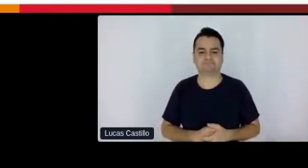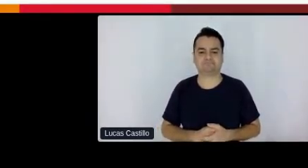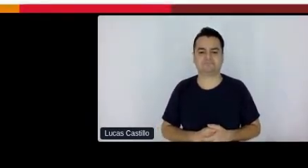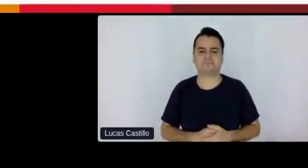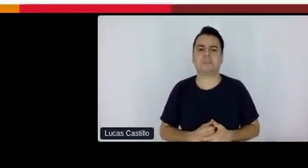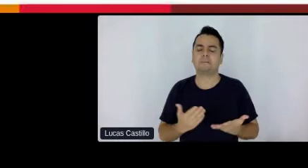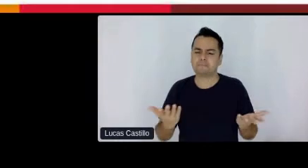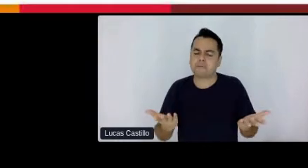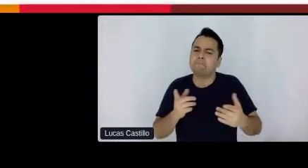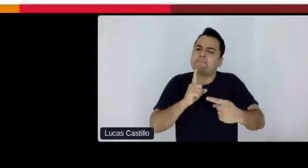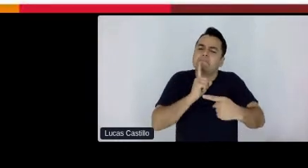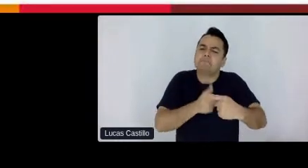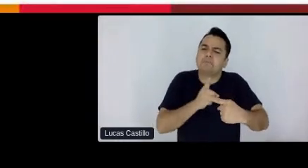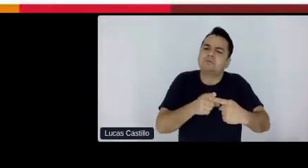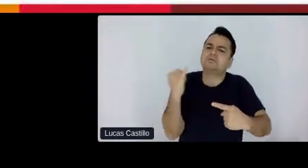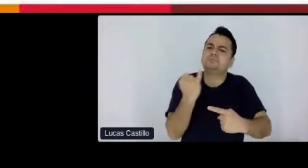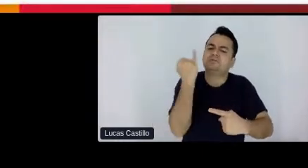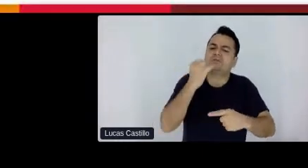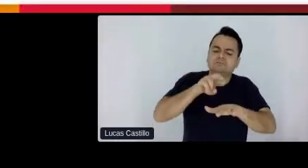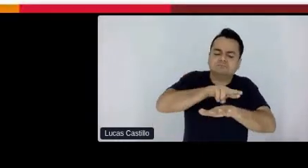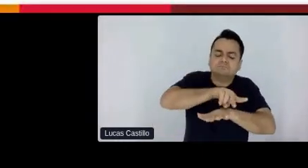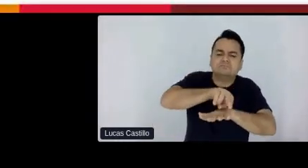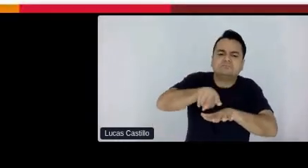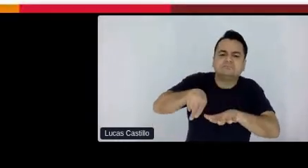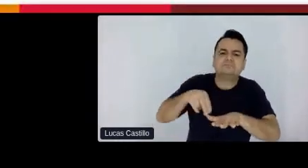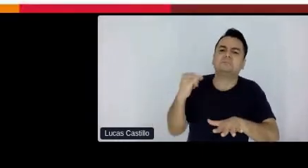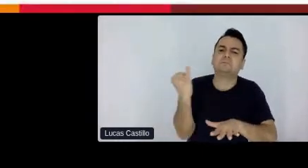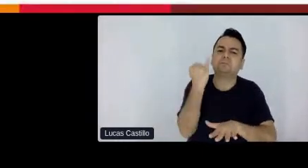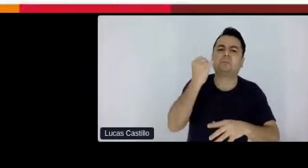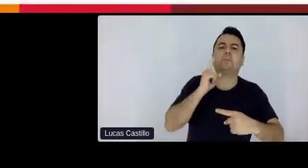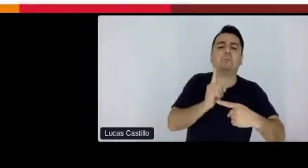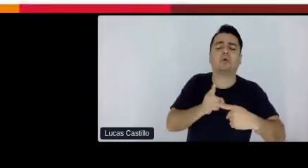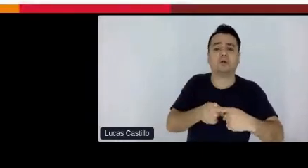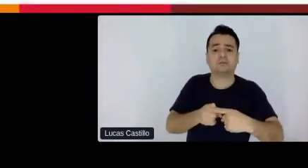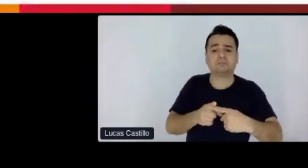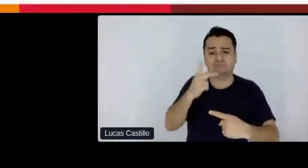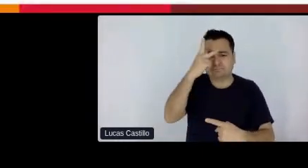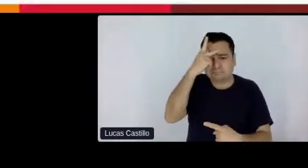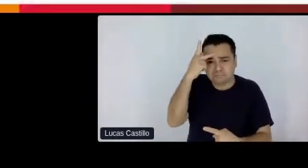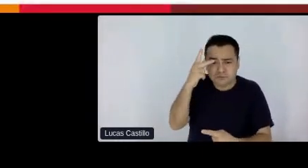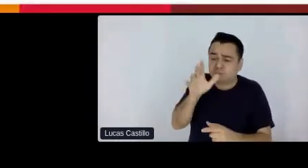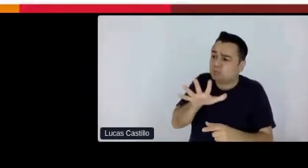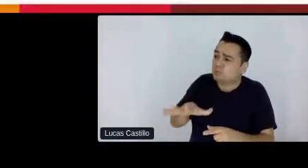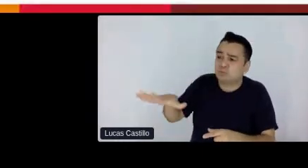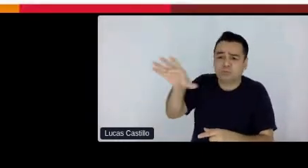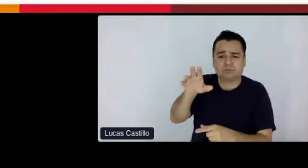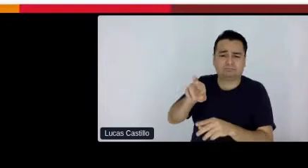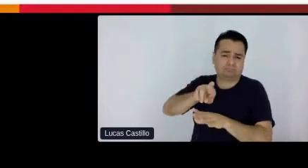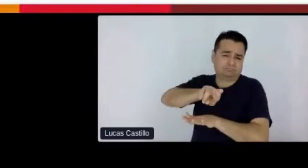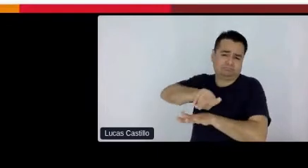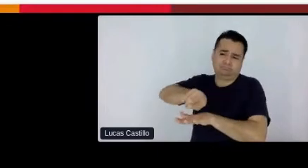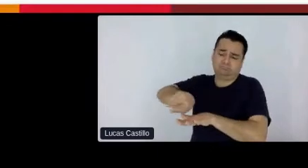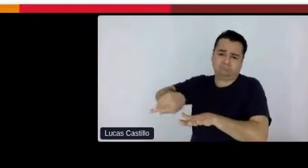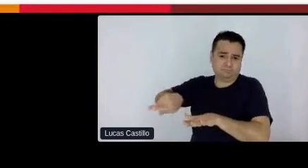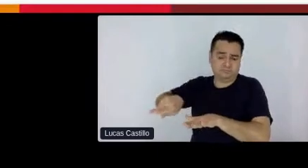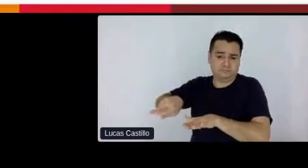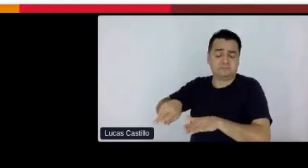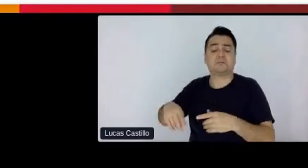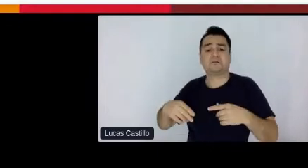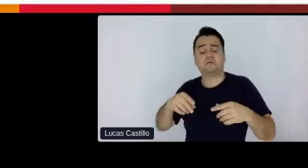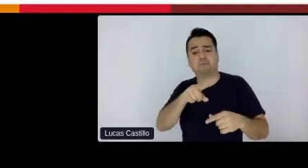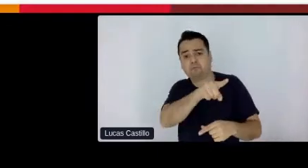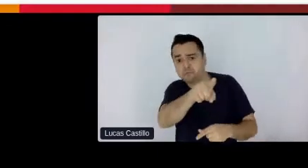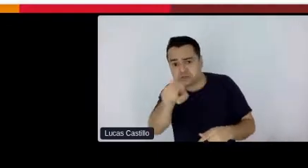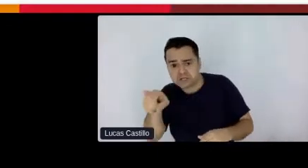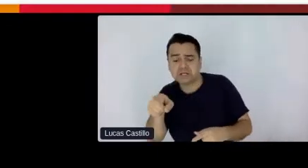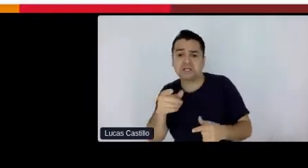Por que é importante a gente falar de diversidade, pessoal? Porque todas as pessoas elas são diversas. Eu, você, as amigas, os